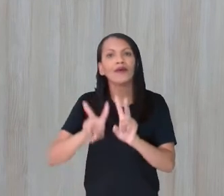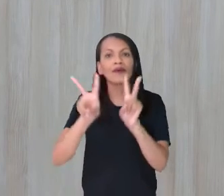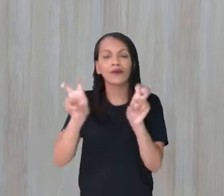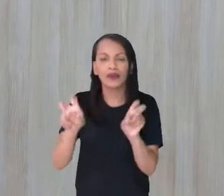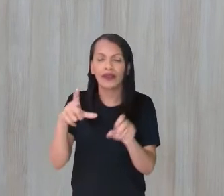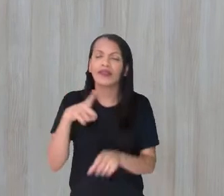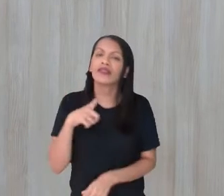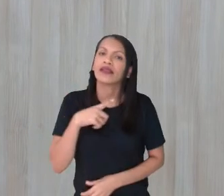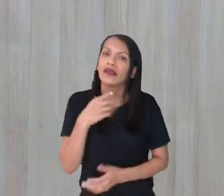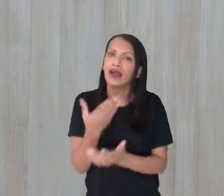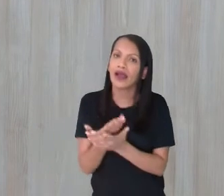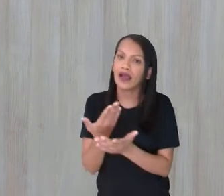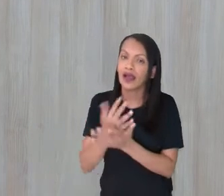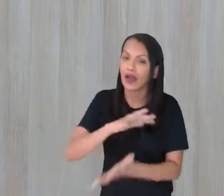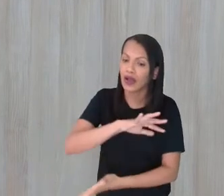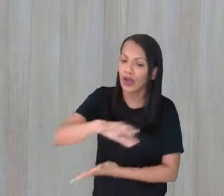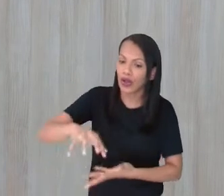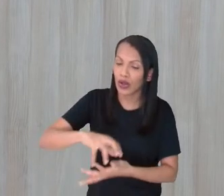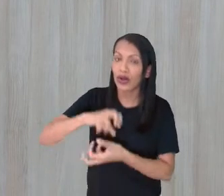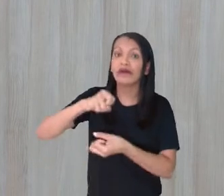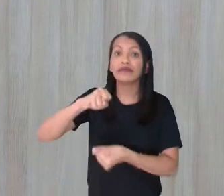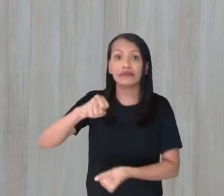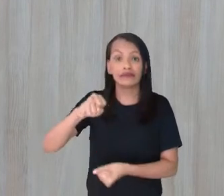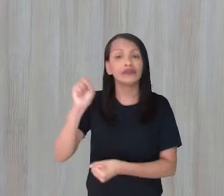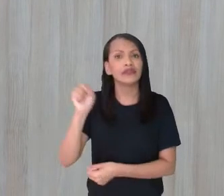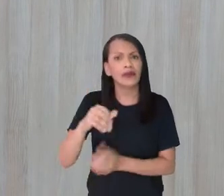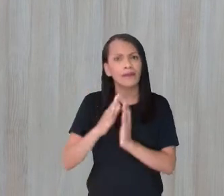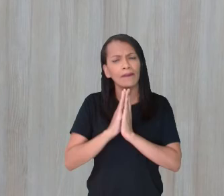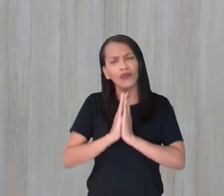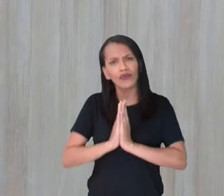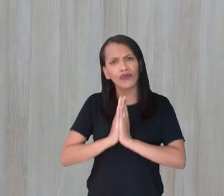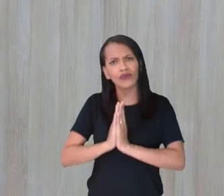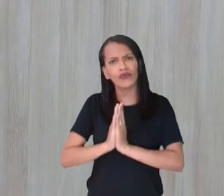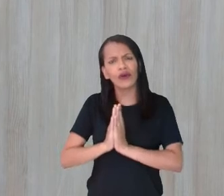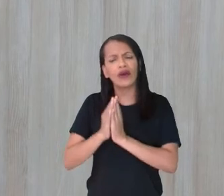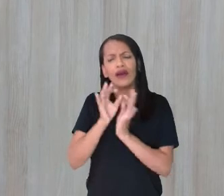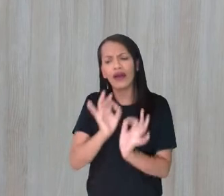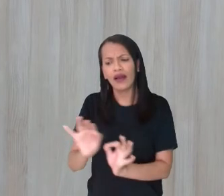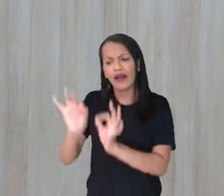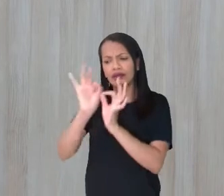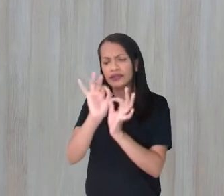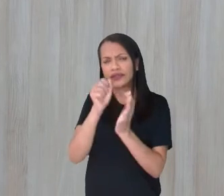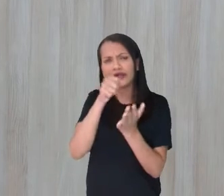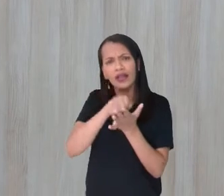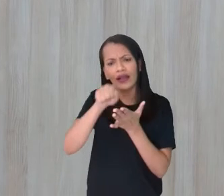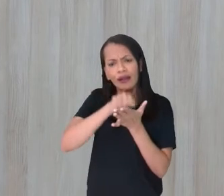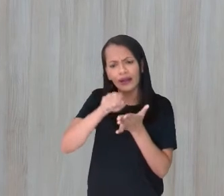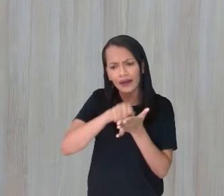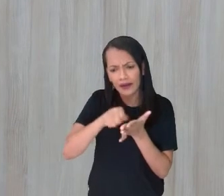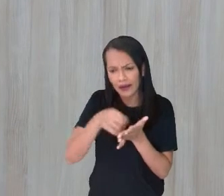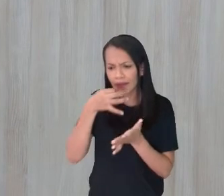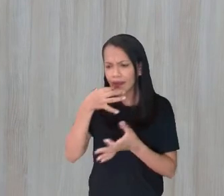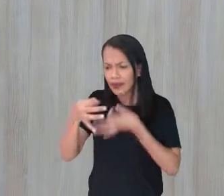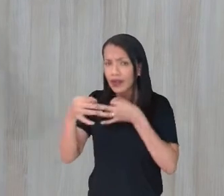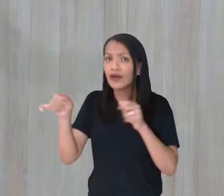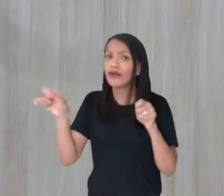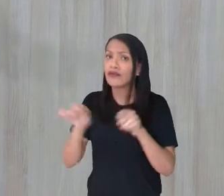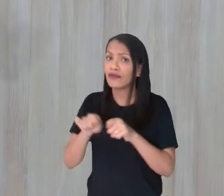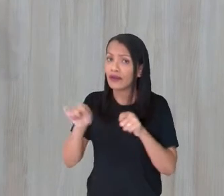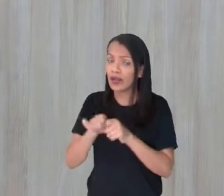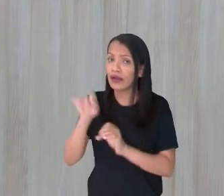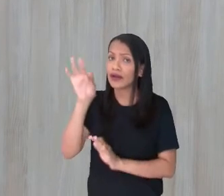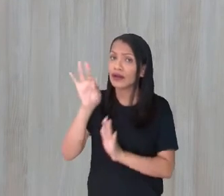aula de sustentabilidade, vocês têm aula disso. Então, por favor, assistam, anotem os argumentos e produzam um texto.